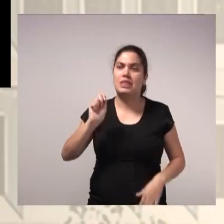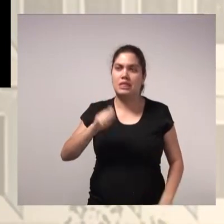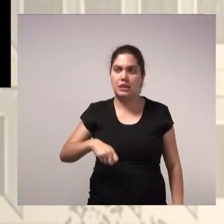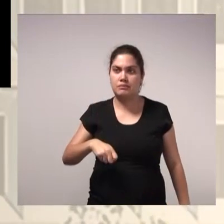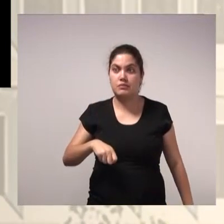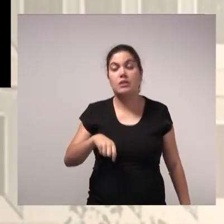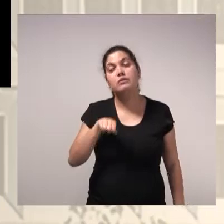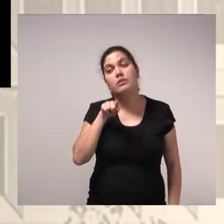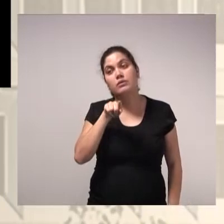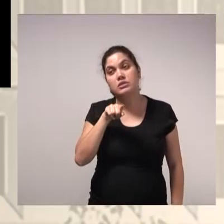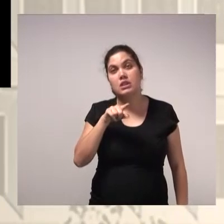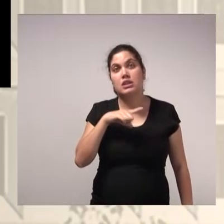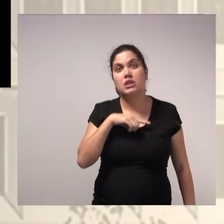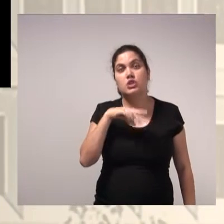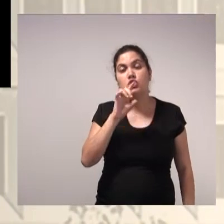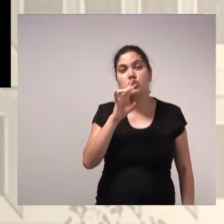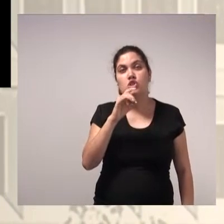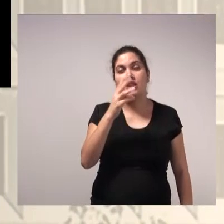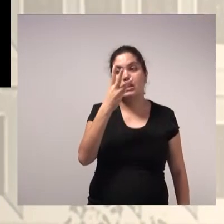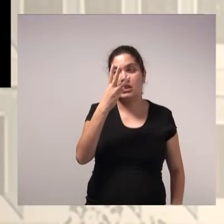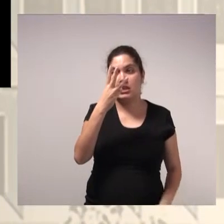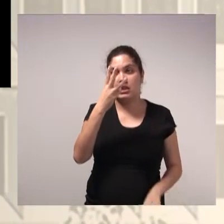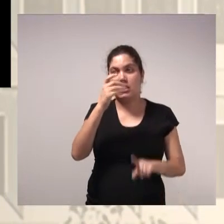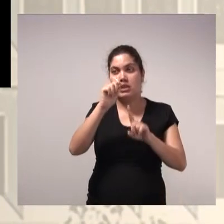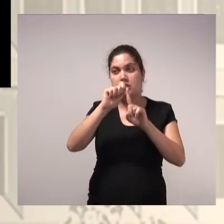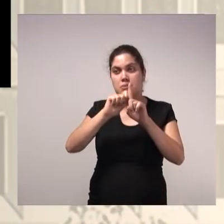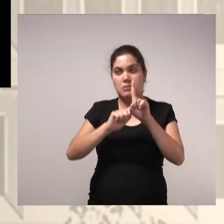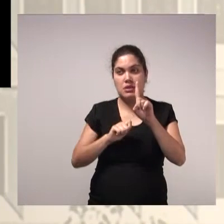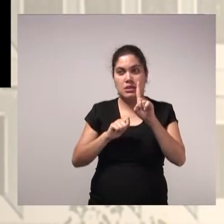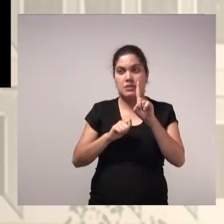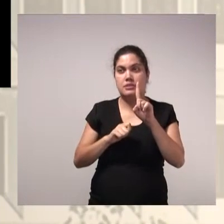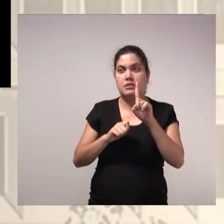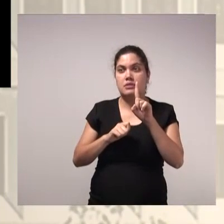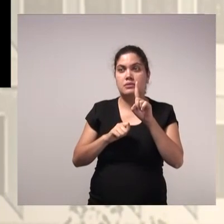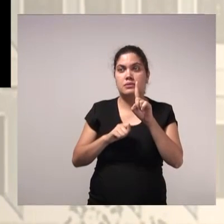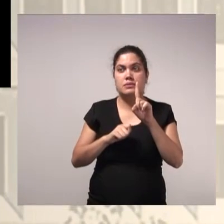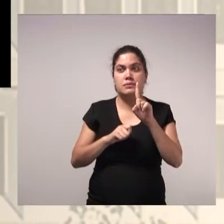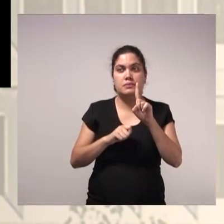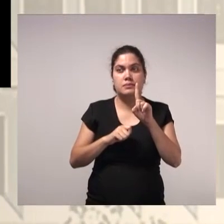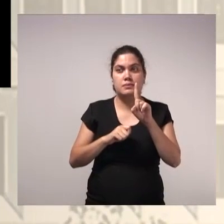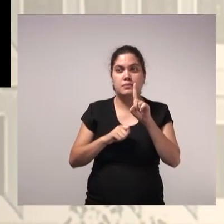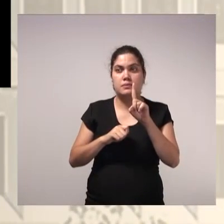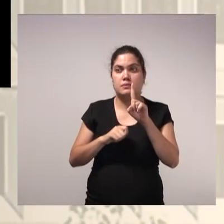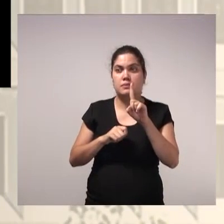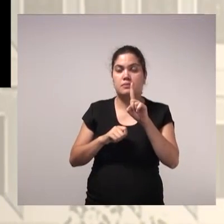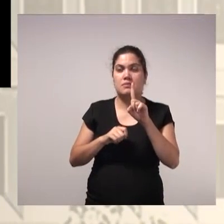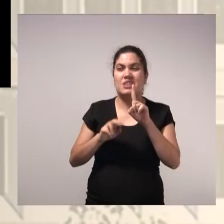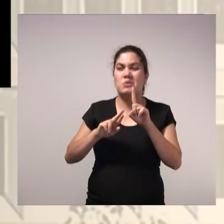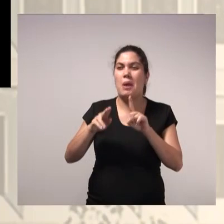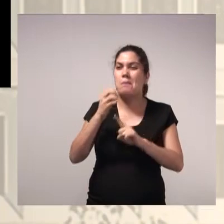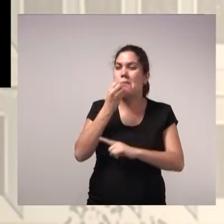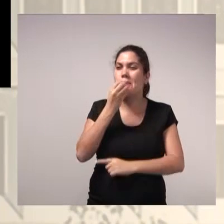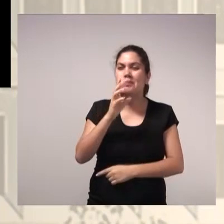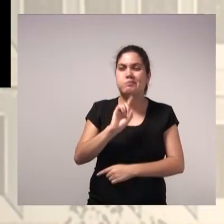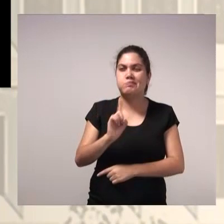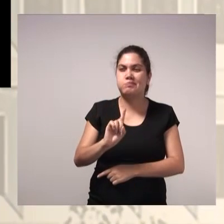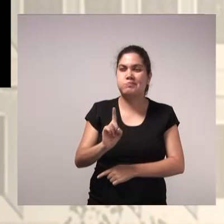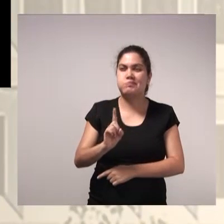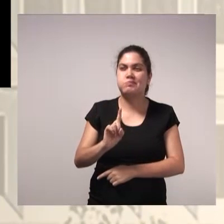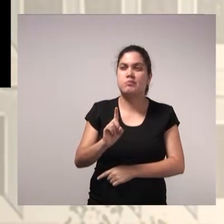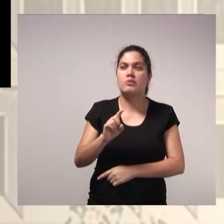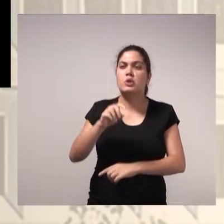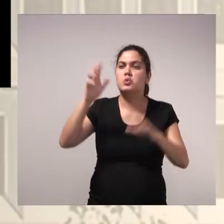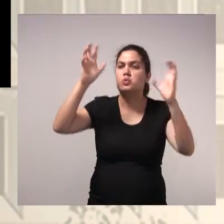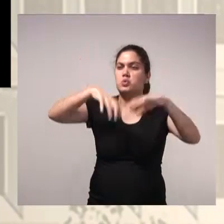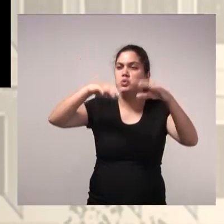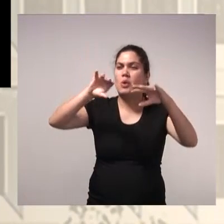então, 3 meses que não são tão bons, né? Que, na verdade, não chove